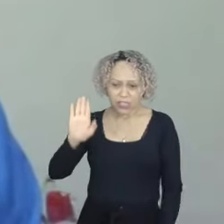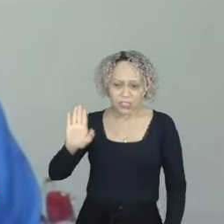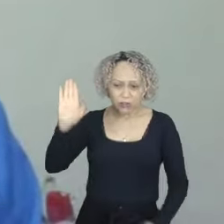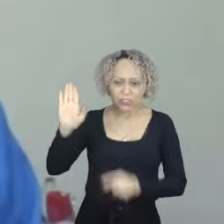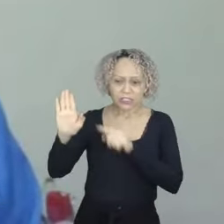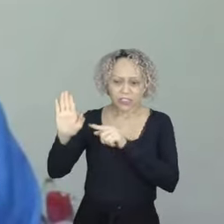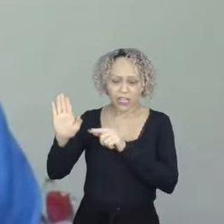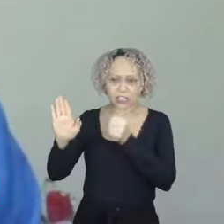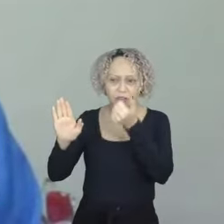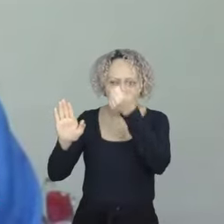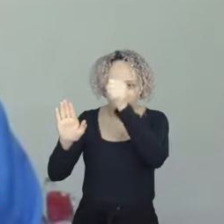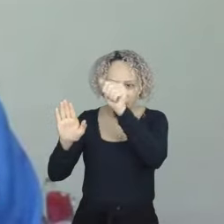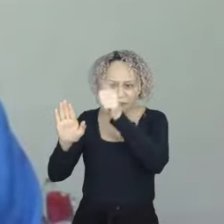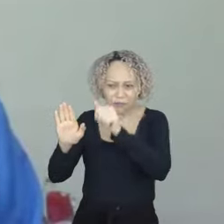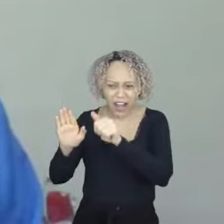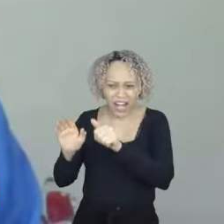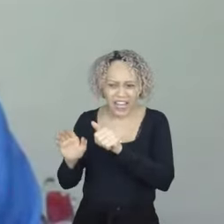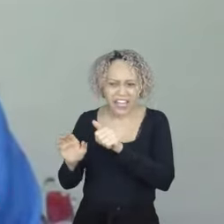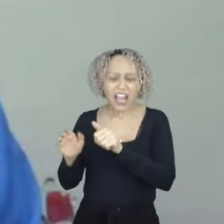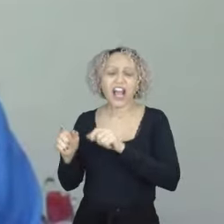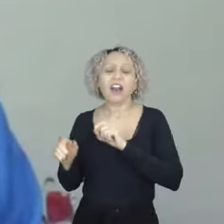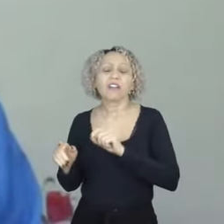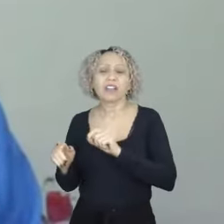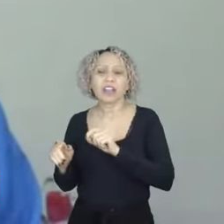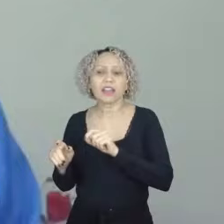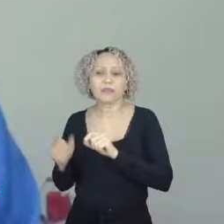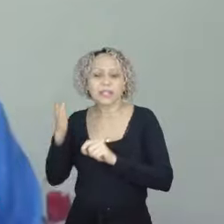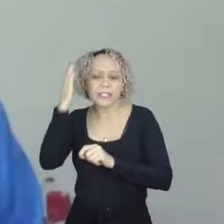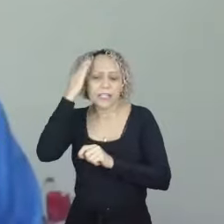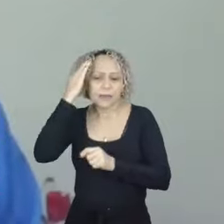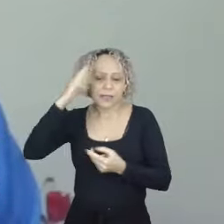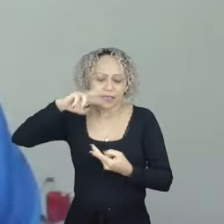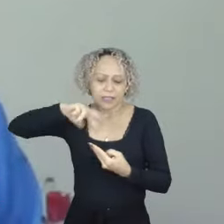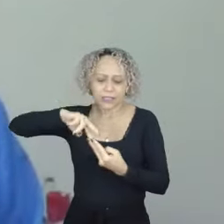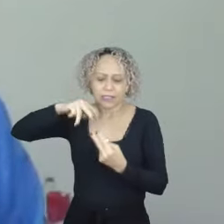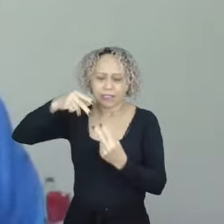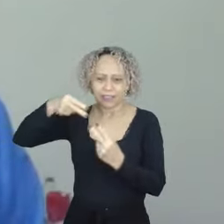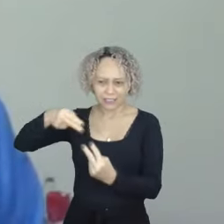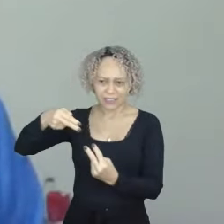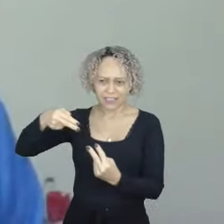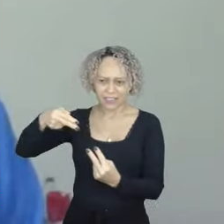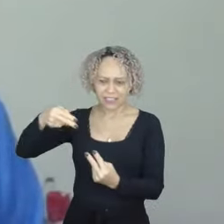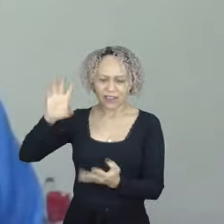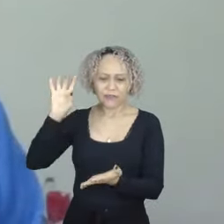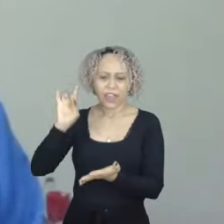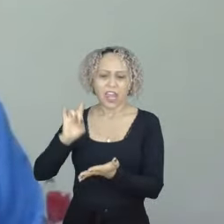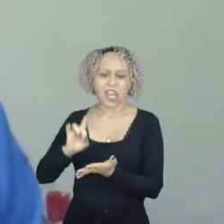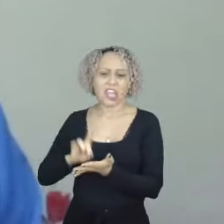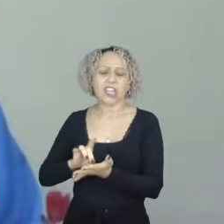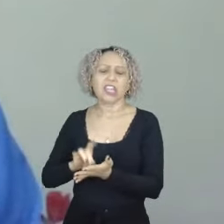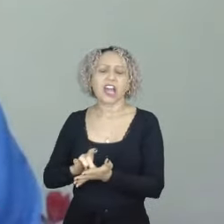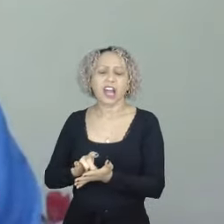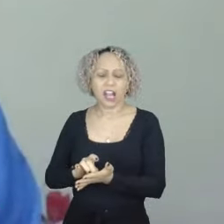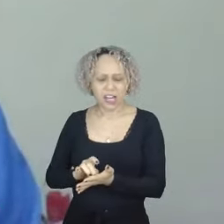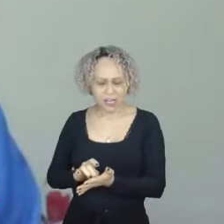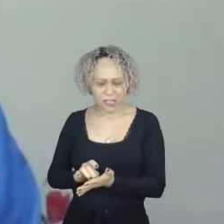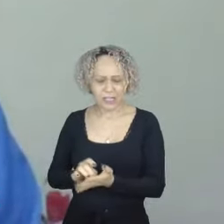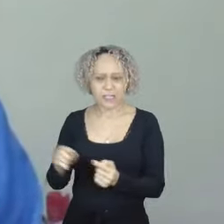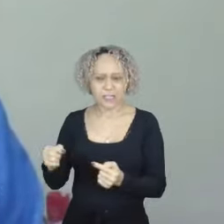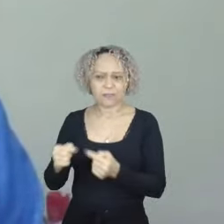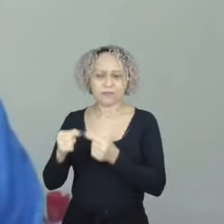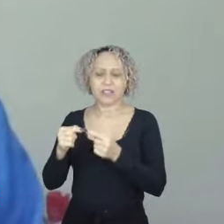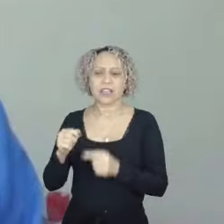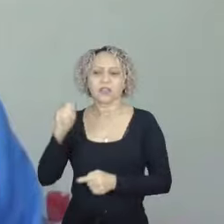nós temos, que nós iremos ter, para fazer com que esse direito seja realmente garantido. Você tem ideia, Amanda? Na última